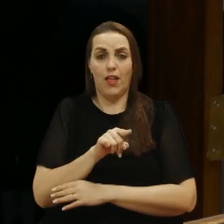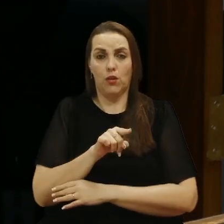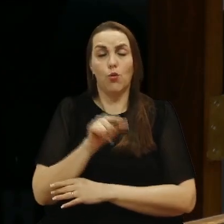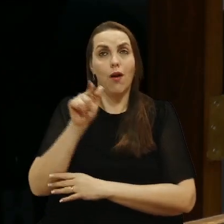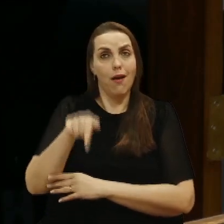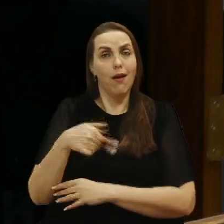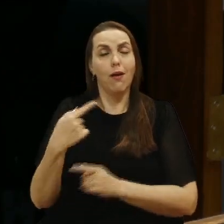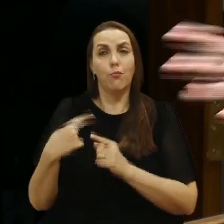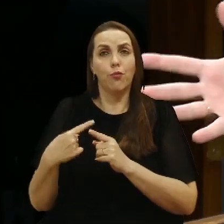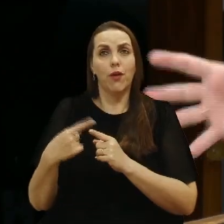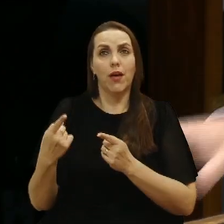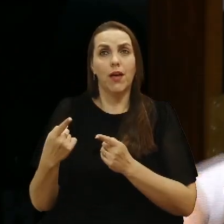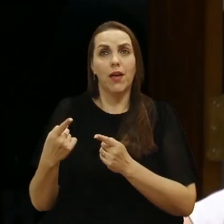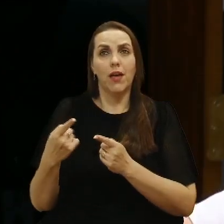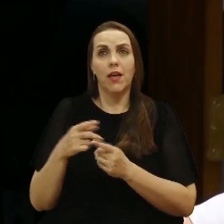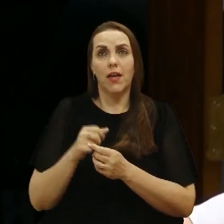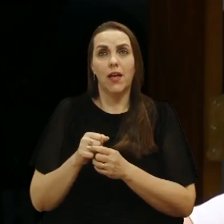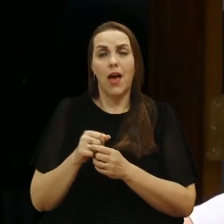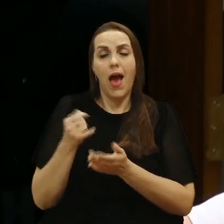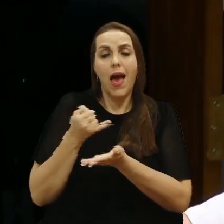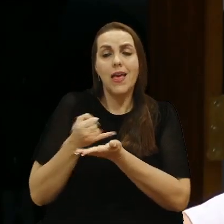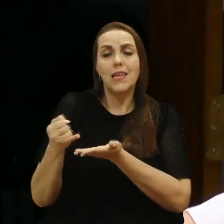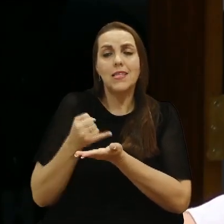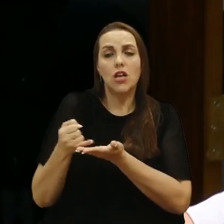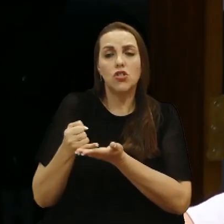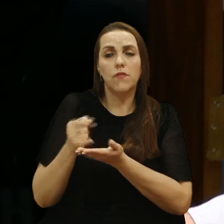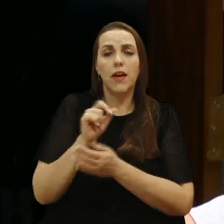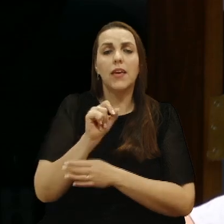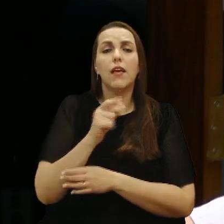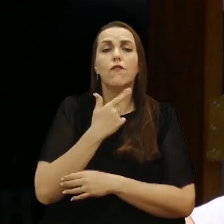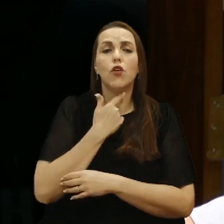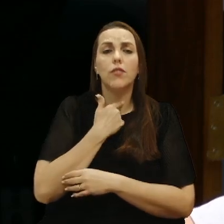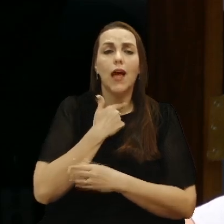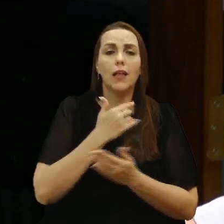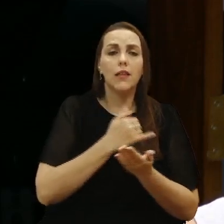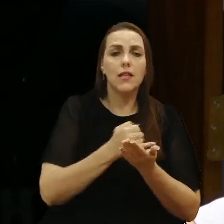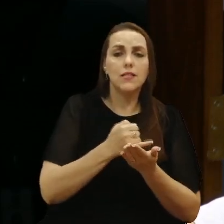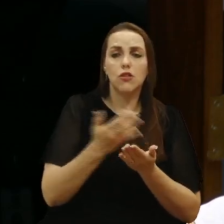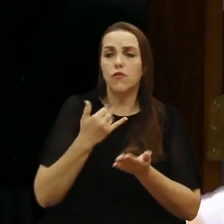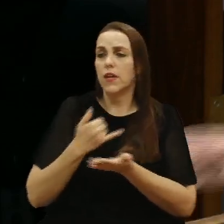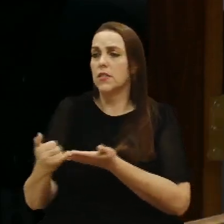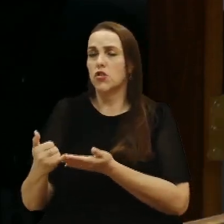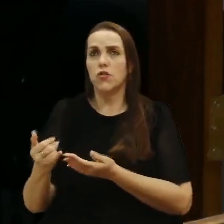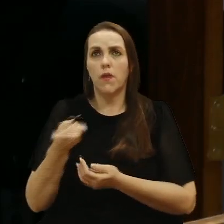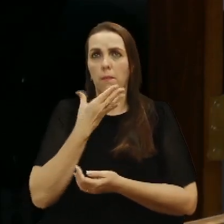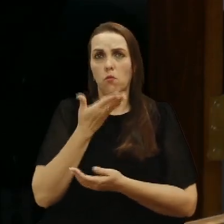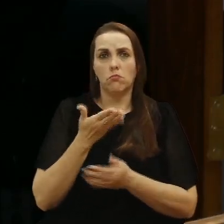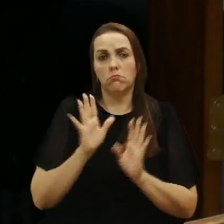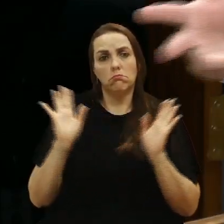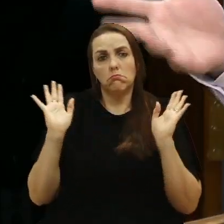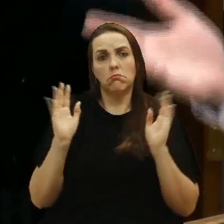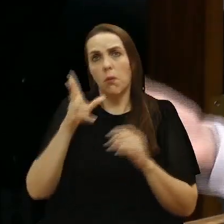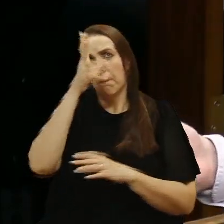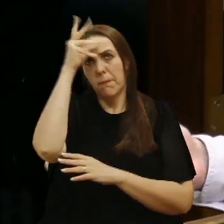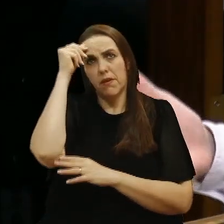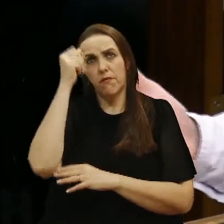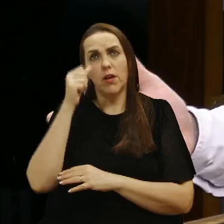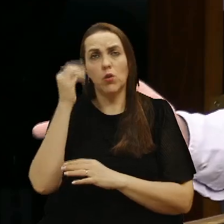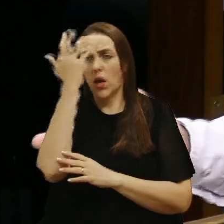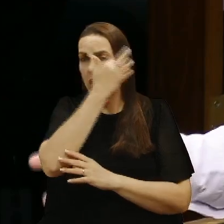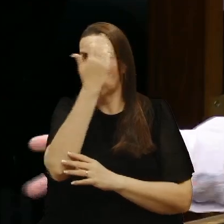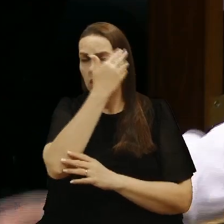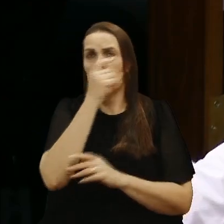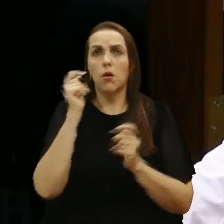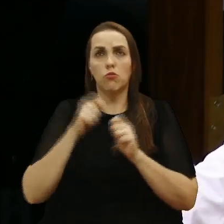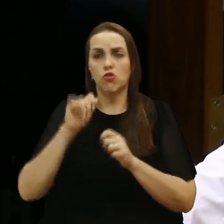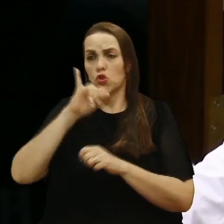é por um vício de iniciativa, vereadora Daiane. Então, se tem só vício de iniciativa e é bom, o prefeito Adiló podia ter justificado e mandado o